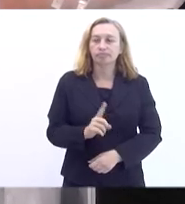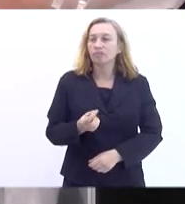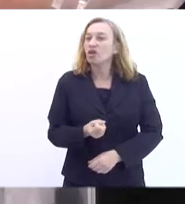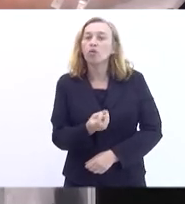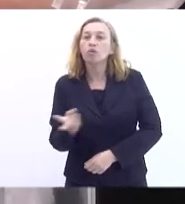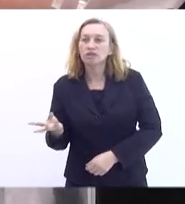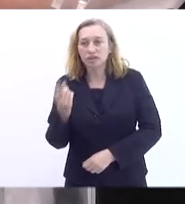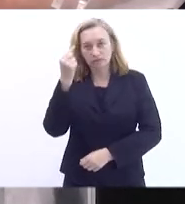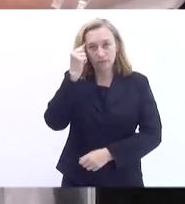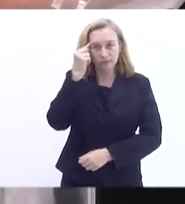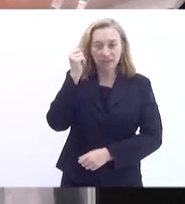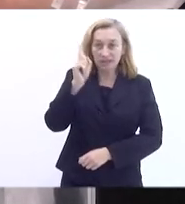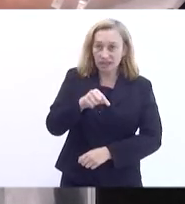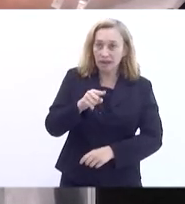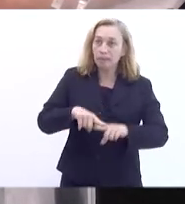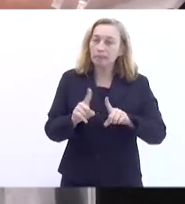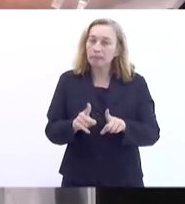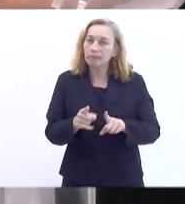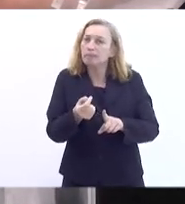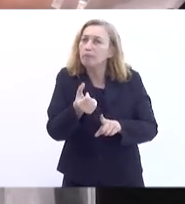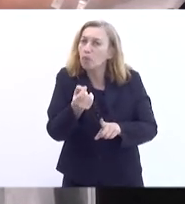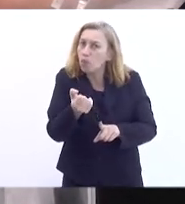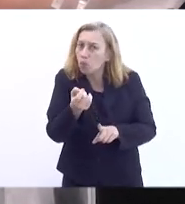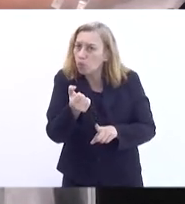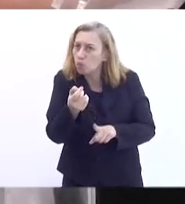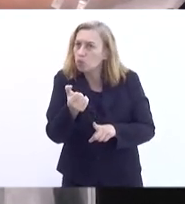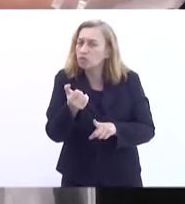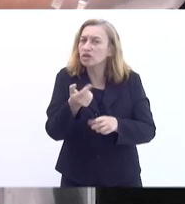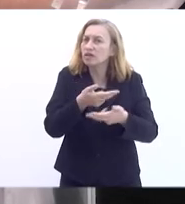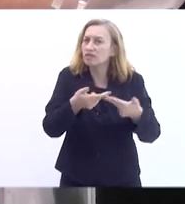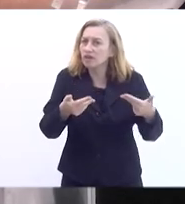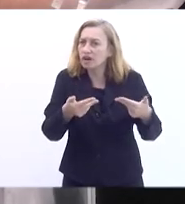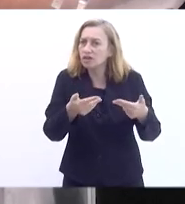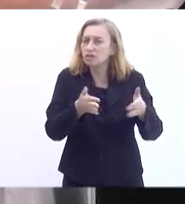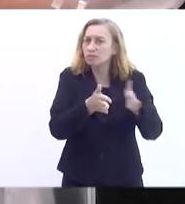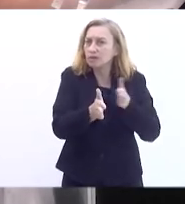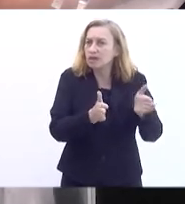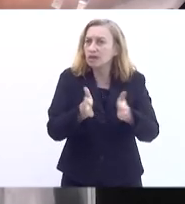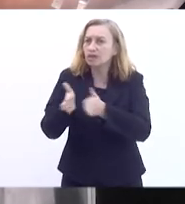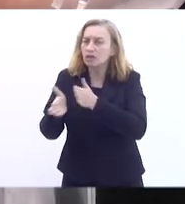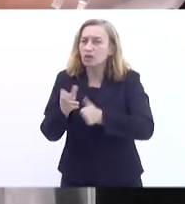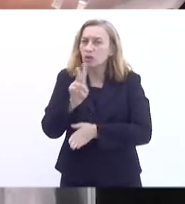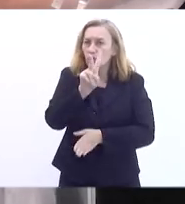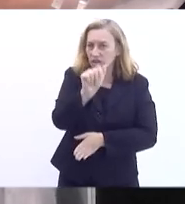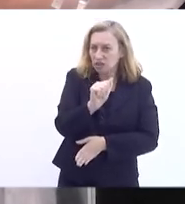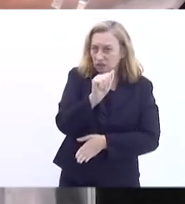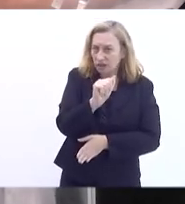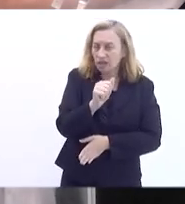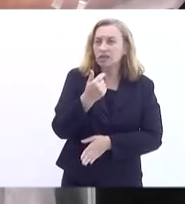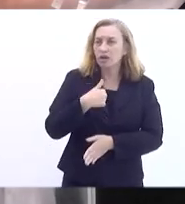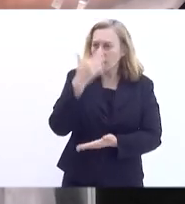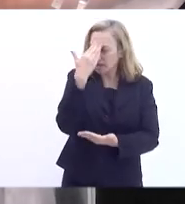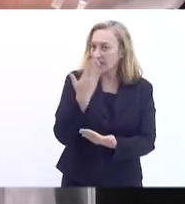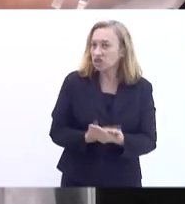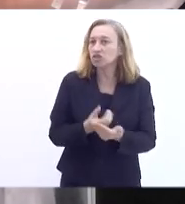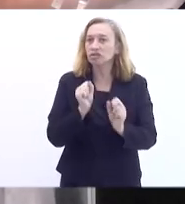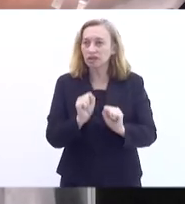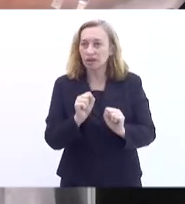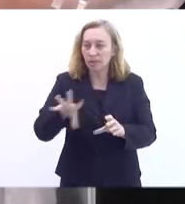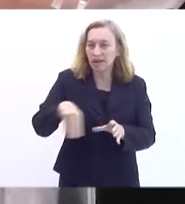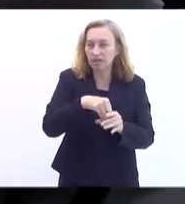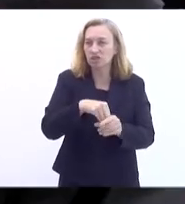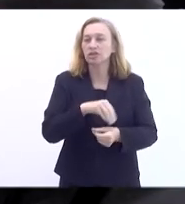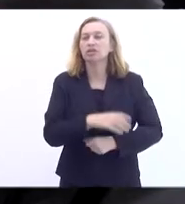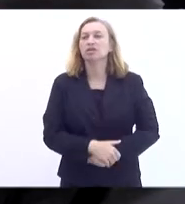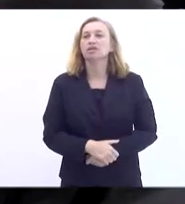quantitativo que pensam que é somos são bem poucos E são muitas etapas e com as vagas remanescentes eu acredito que dá para encaixar ele só a